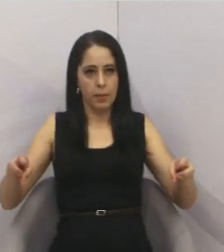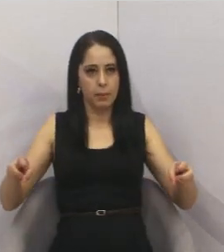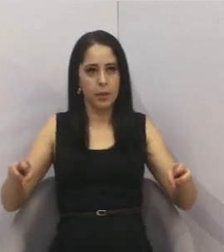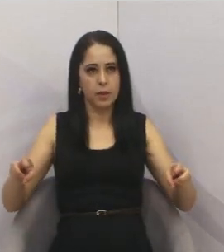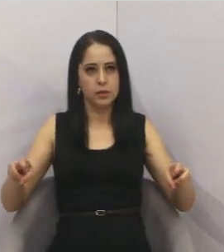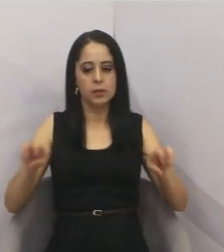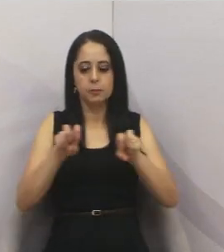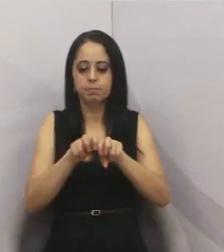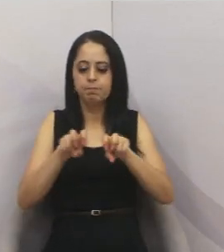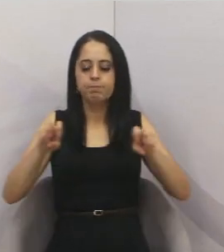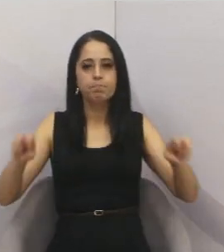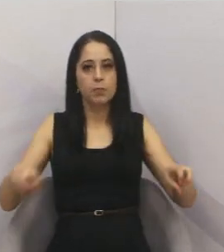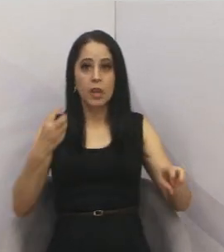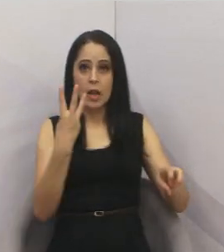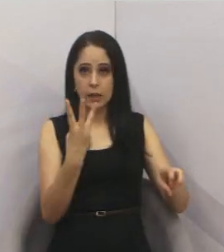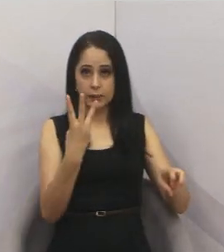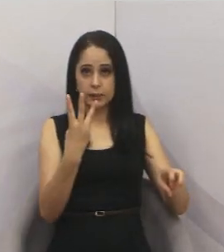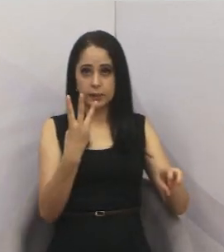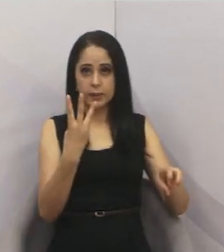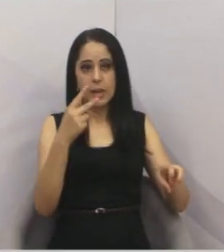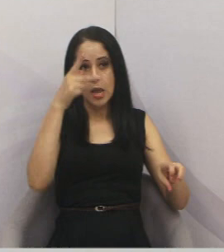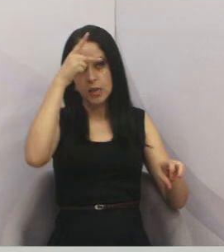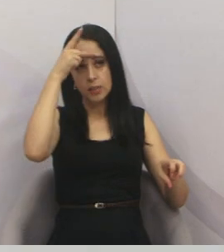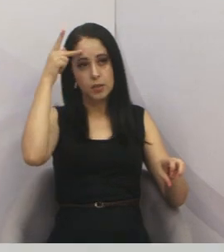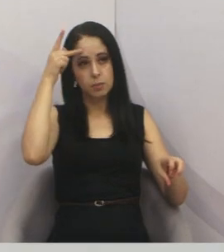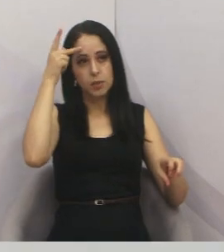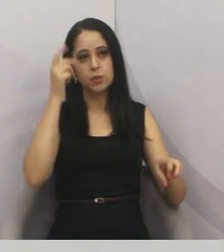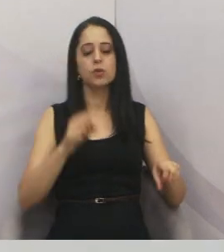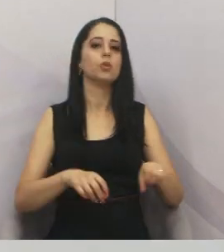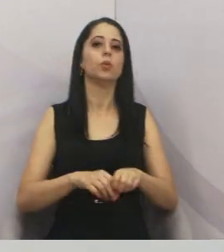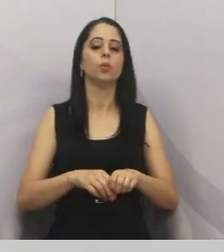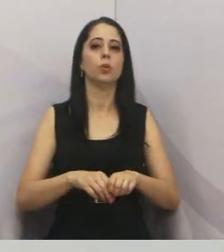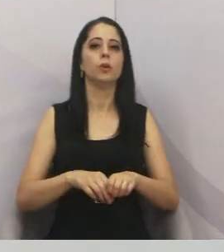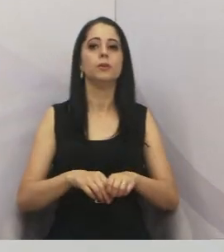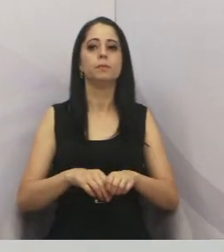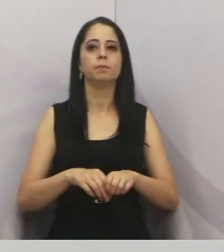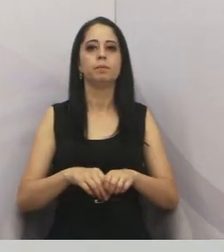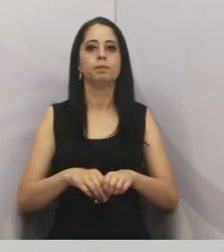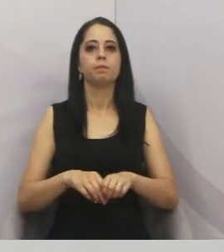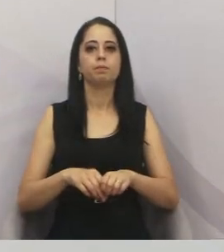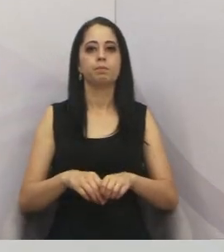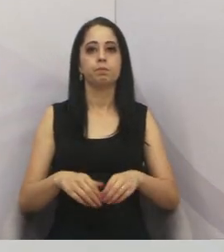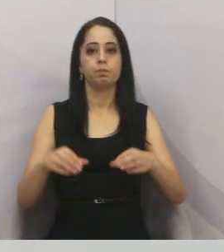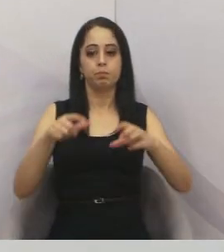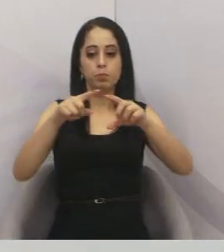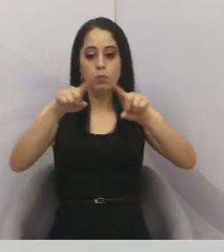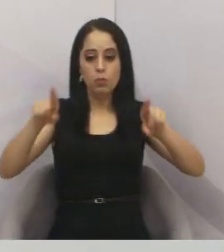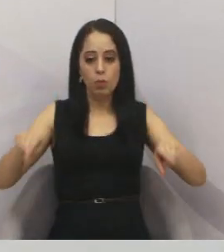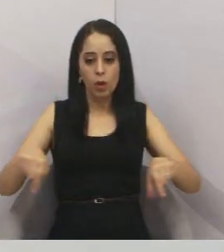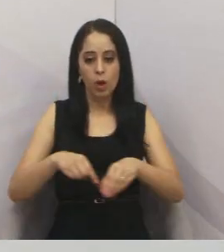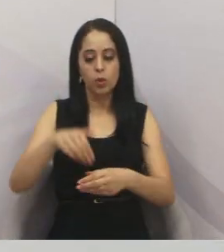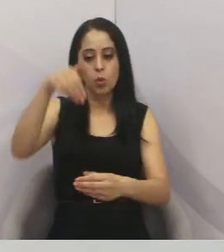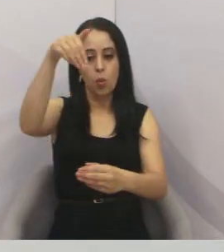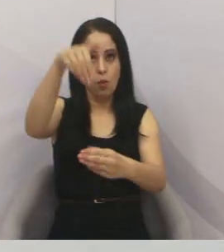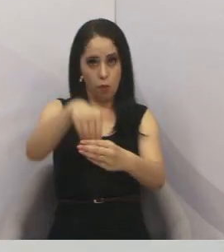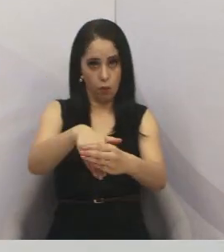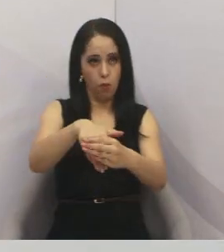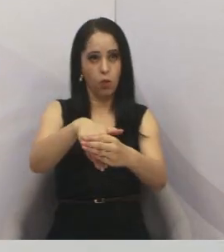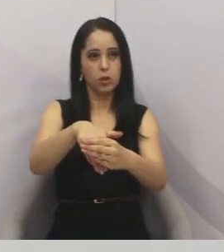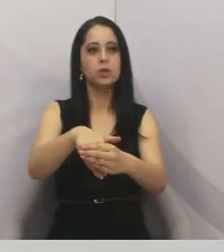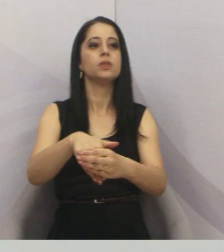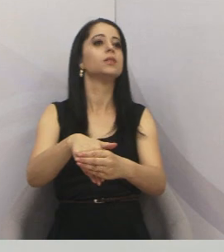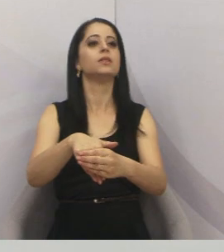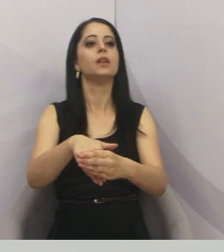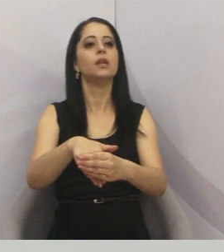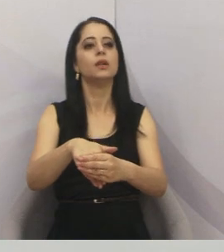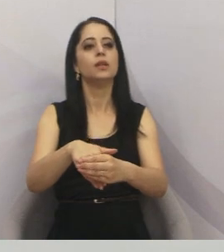por 3 membros da comissão eleitoral. A urna de cada uma das 9 locais de votação será